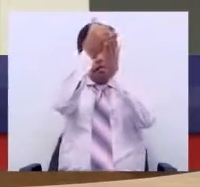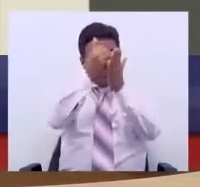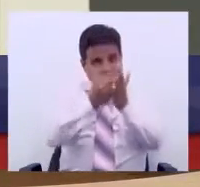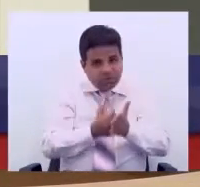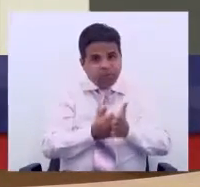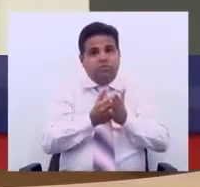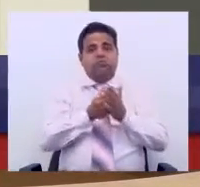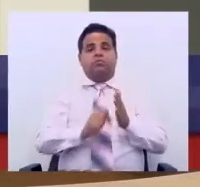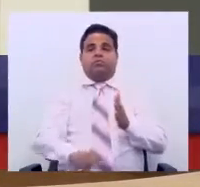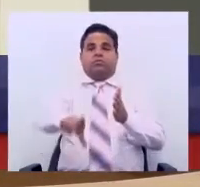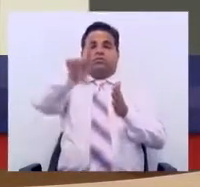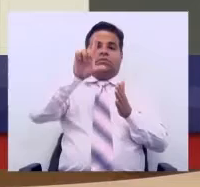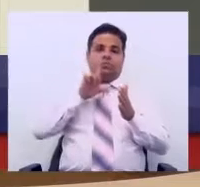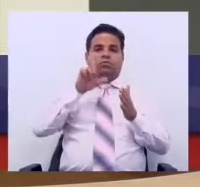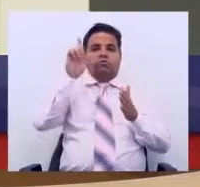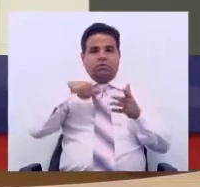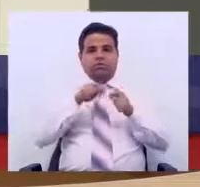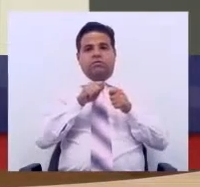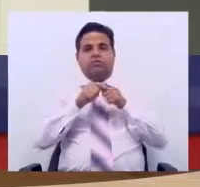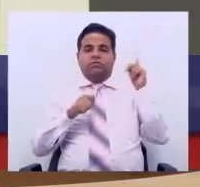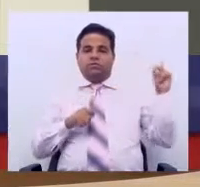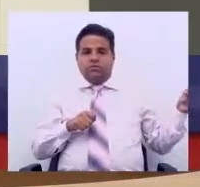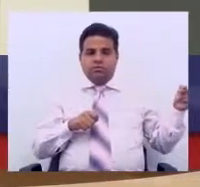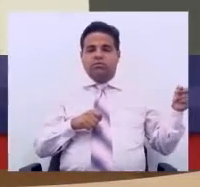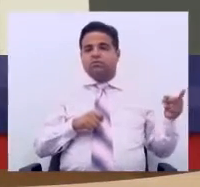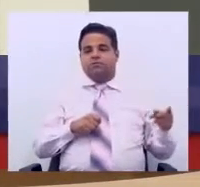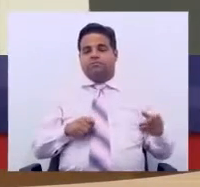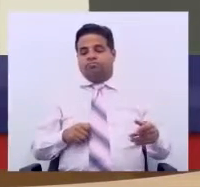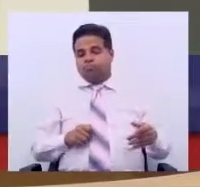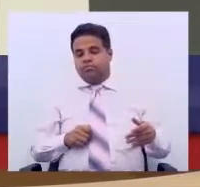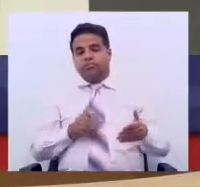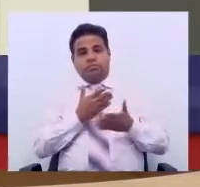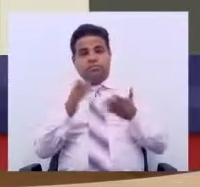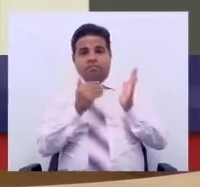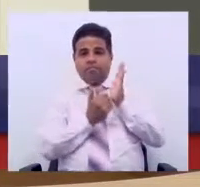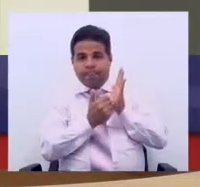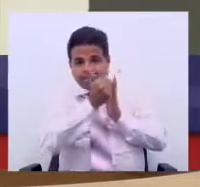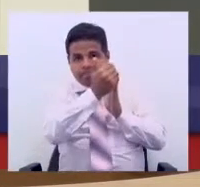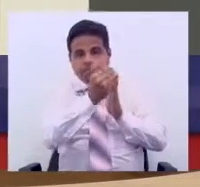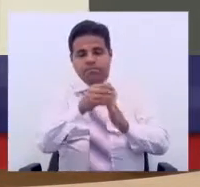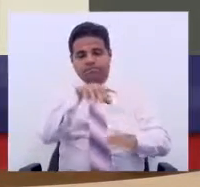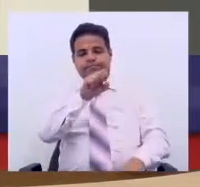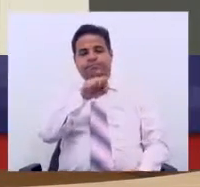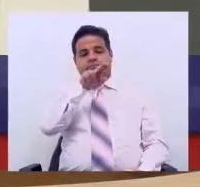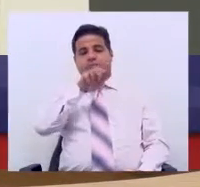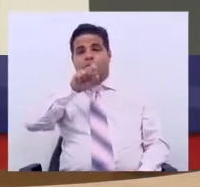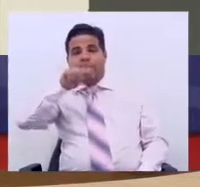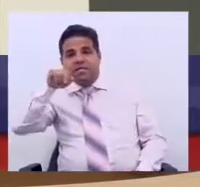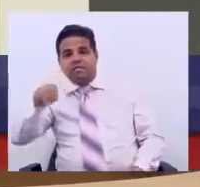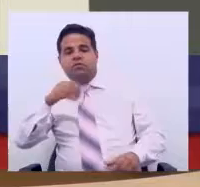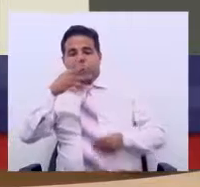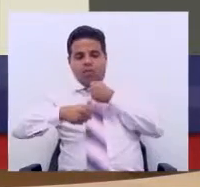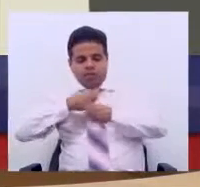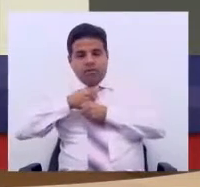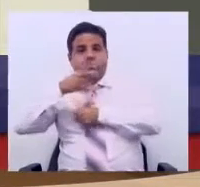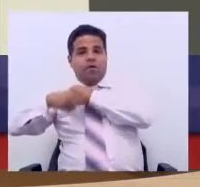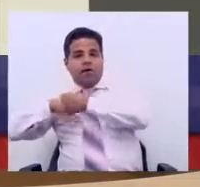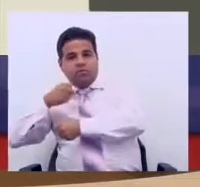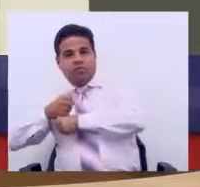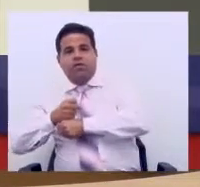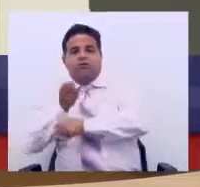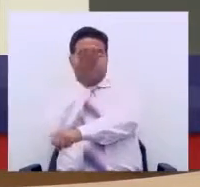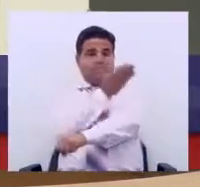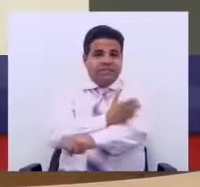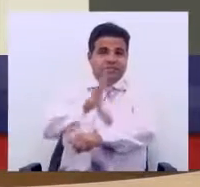legislatura anterior, que é feito o aumento do subsídio de 4 em 4 anos